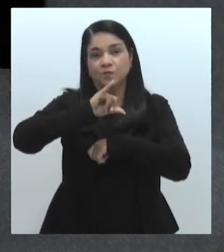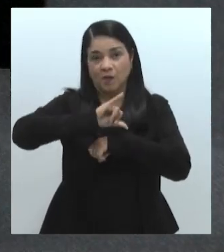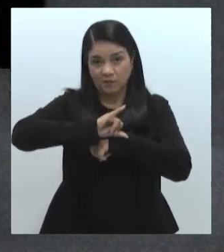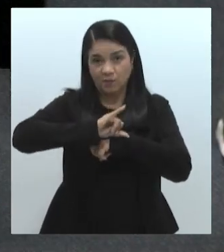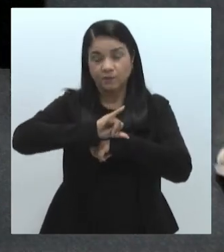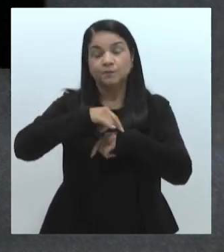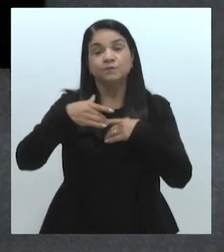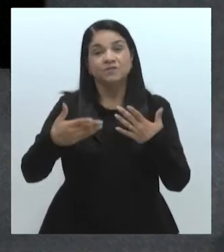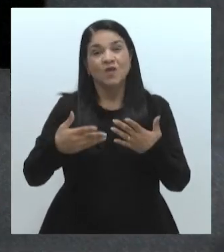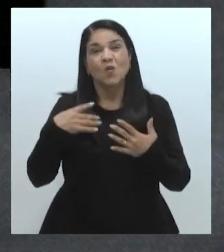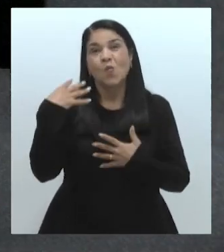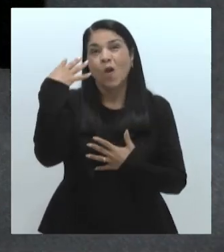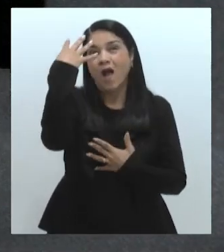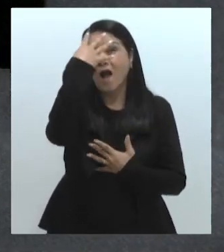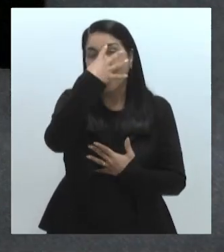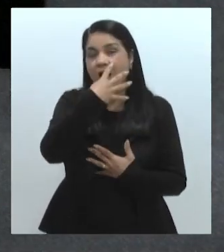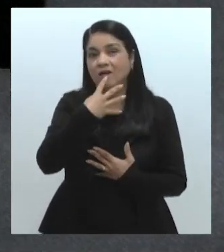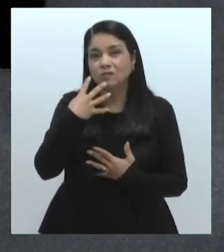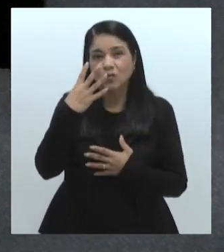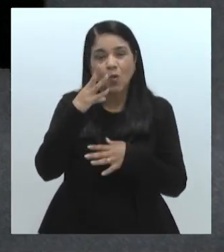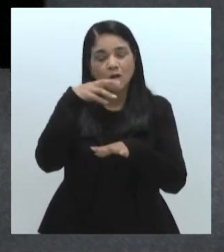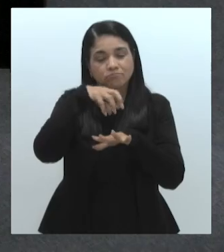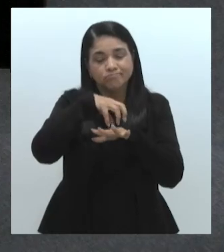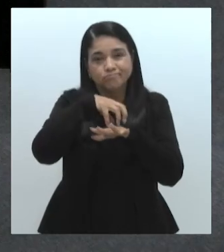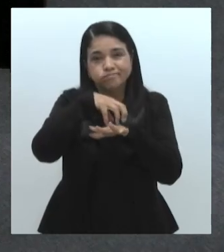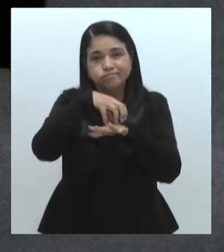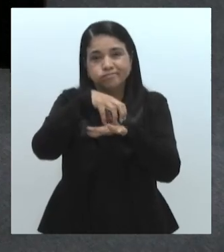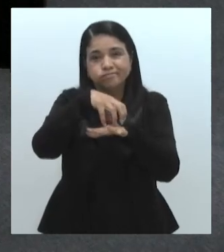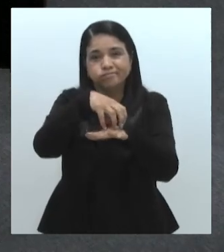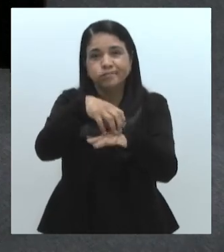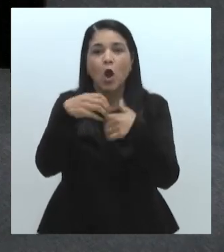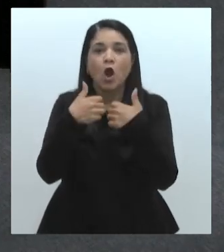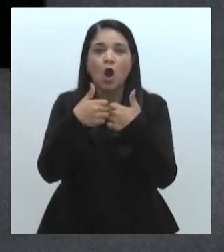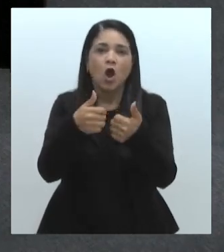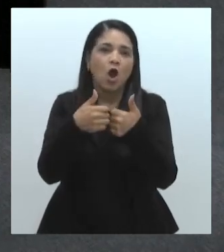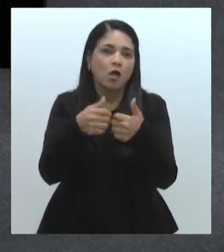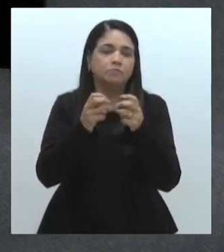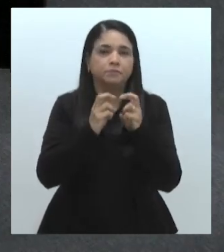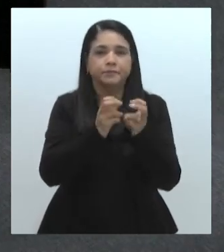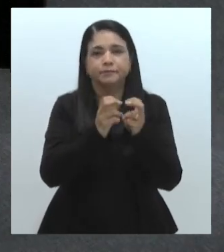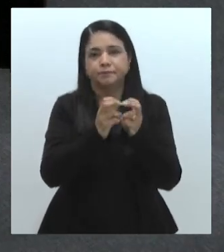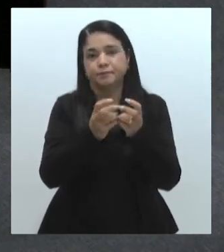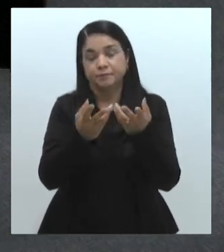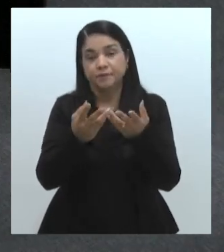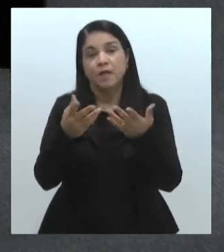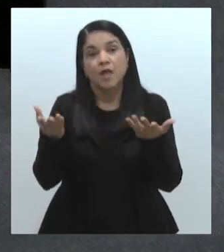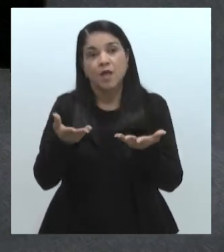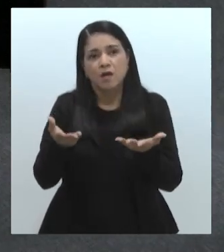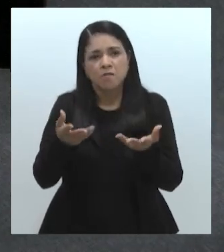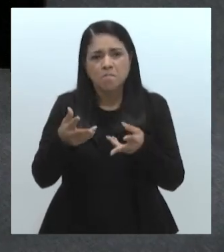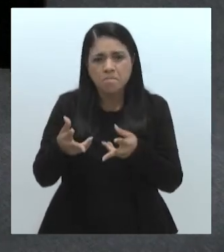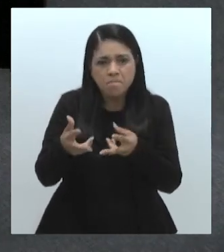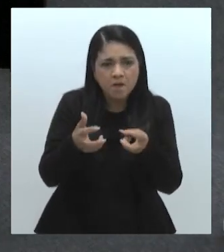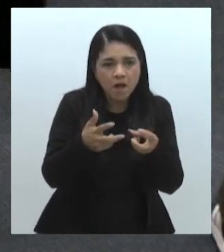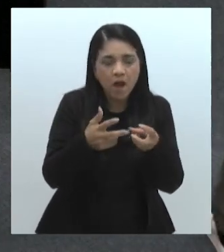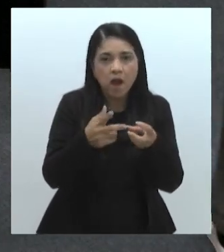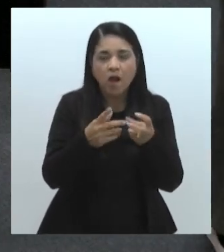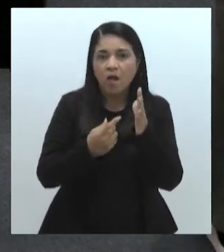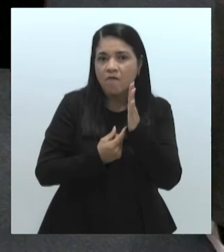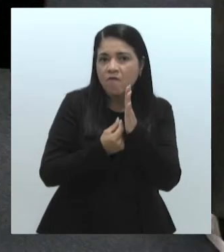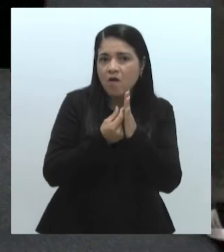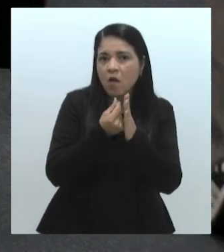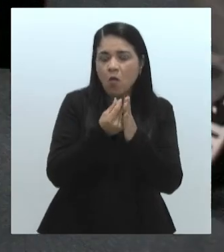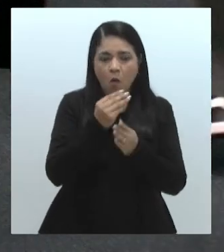4 horas, deputada Tia Ju, nesse deslocamento. E o que a gente está vendo é o aumento das passagens sem